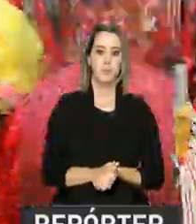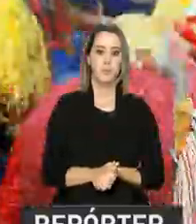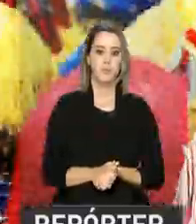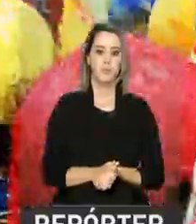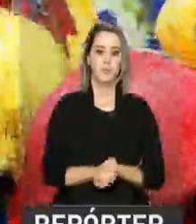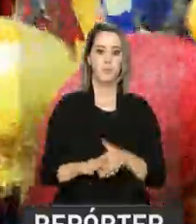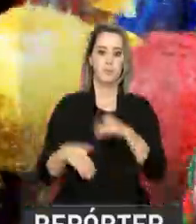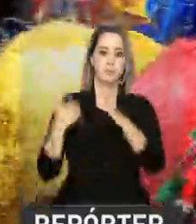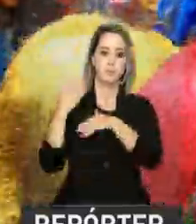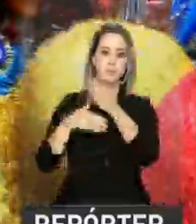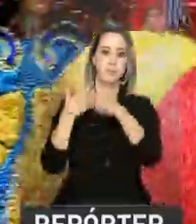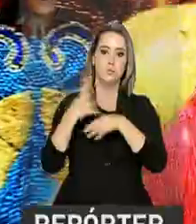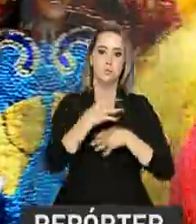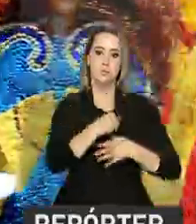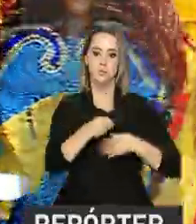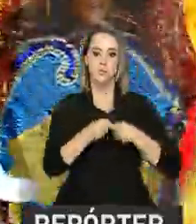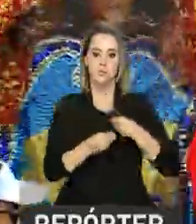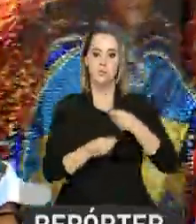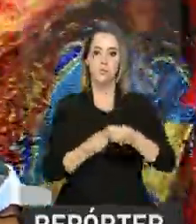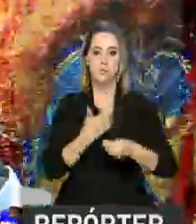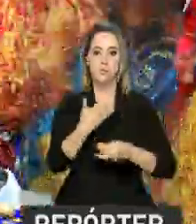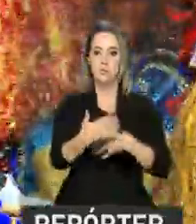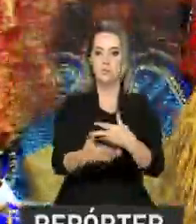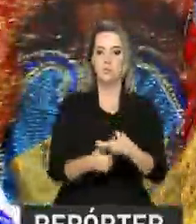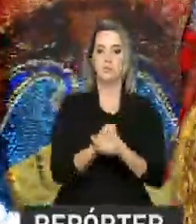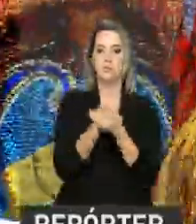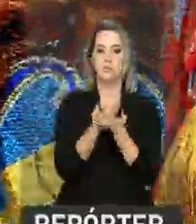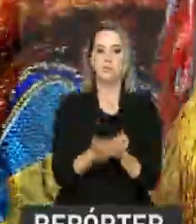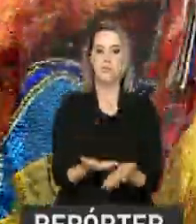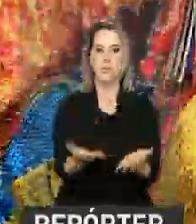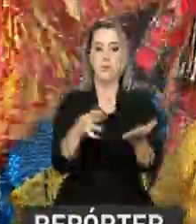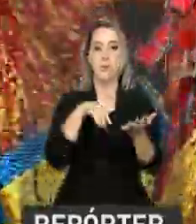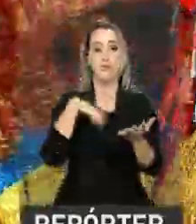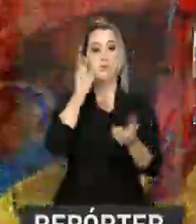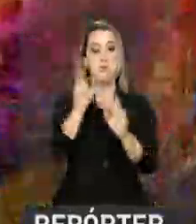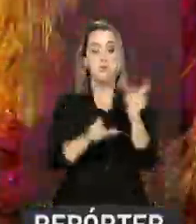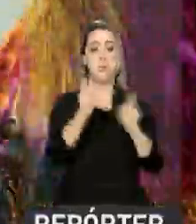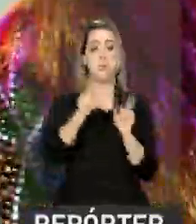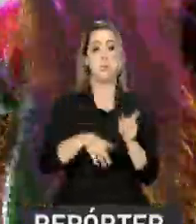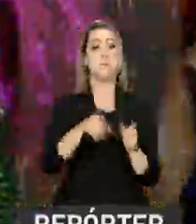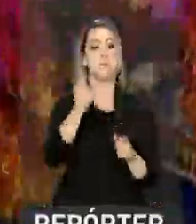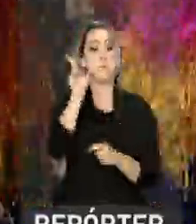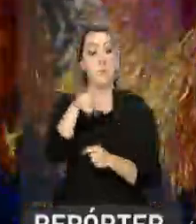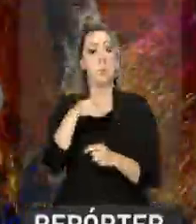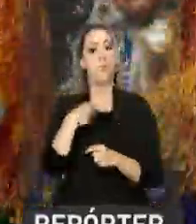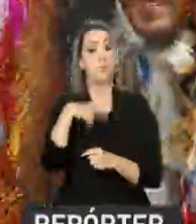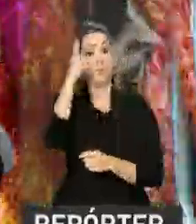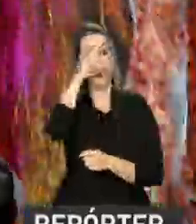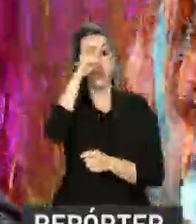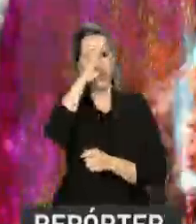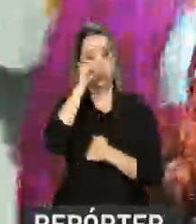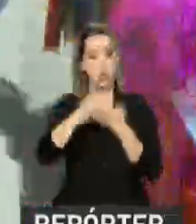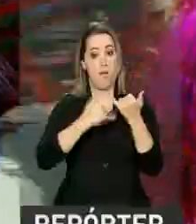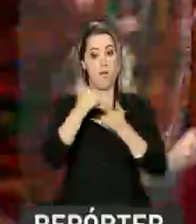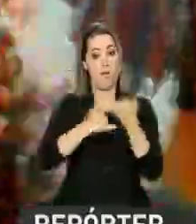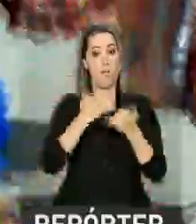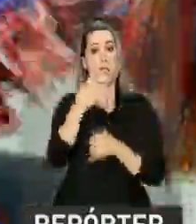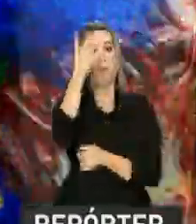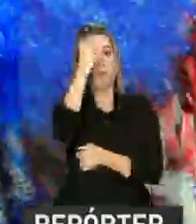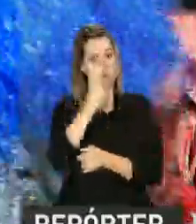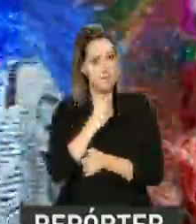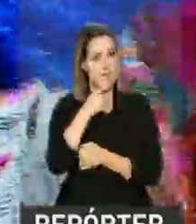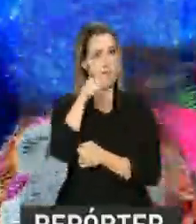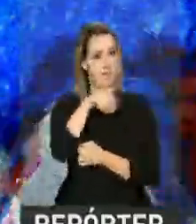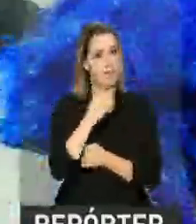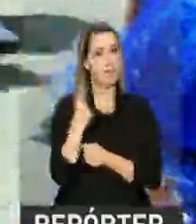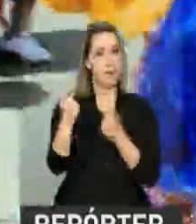A tradição é passada de geração em geração e os integrantes levam a sério a missão de perpetuar a brincadeira. Cada um faz a